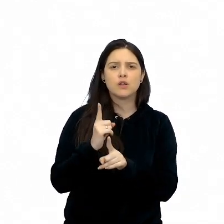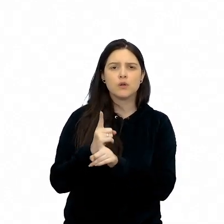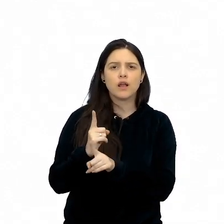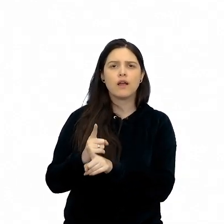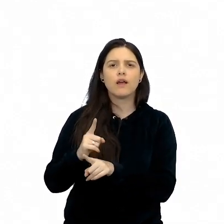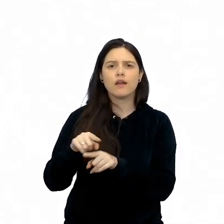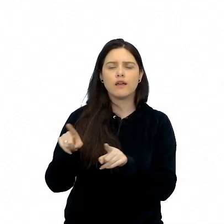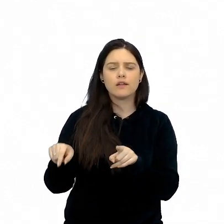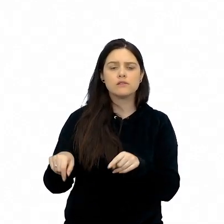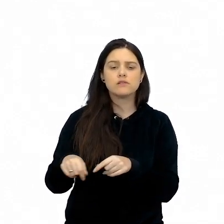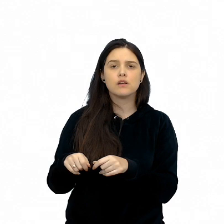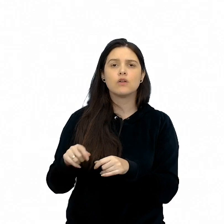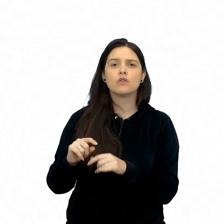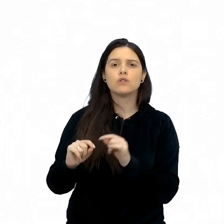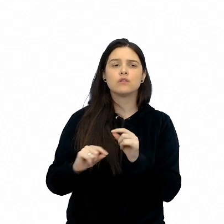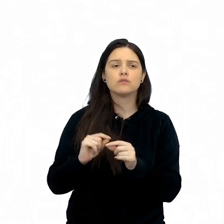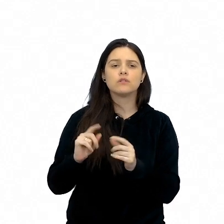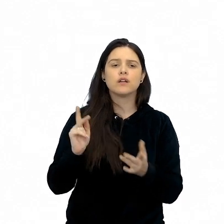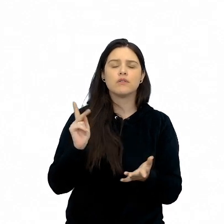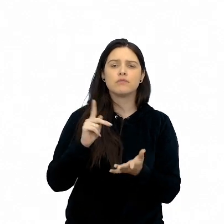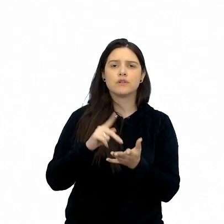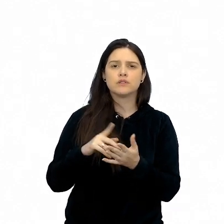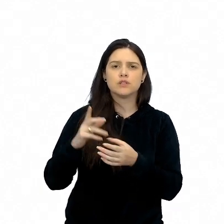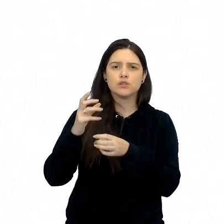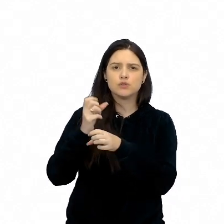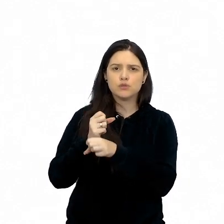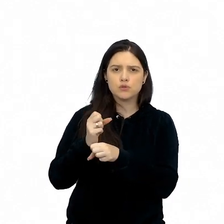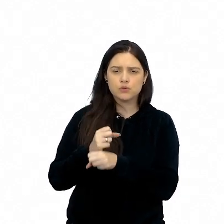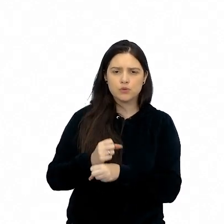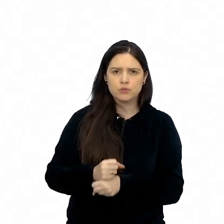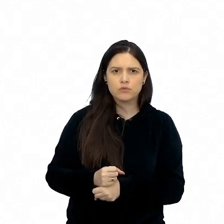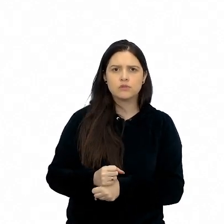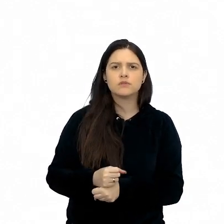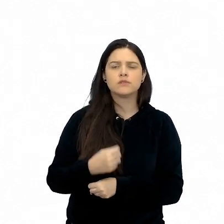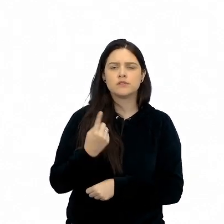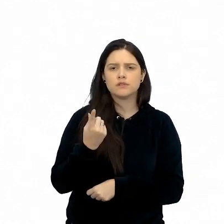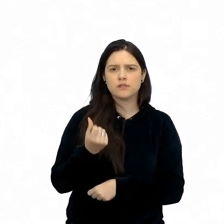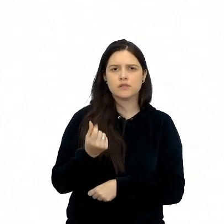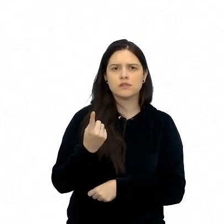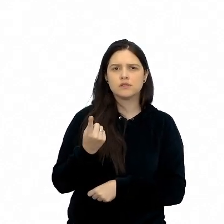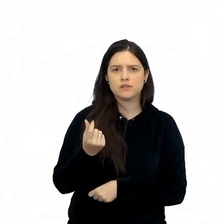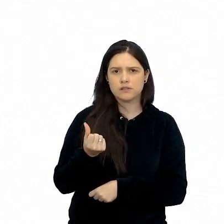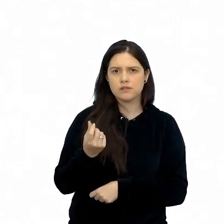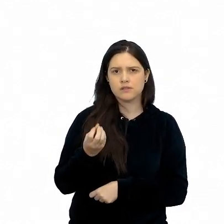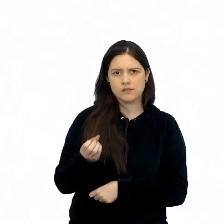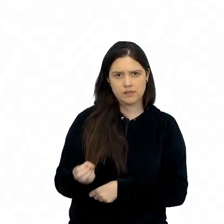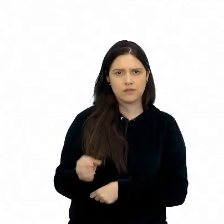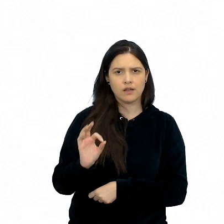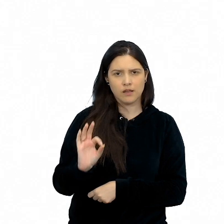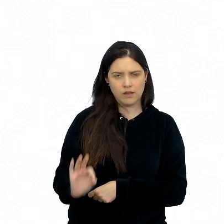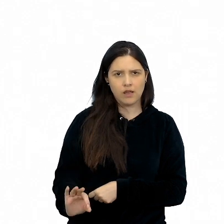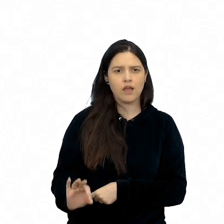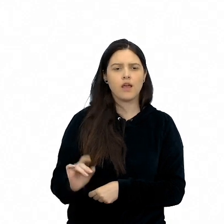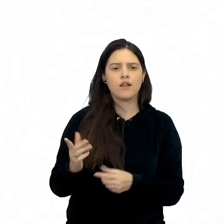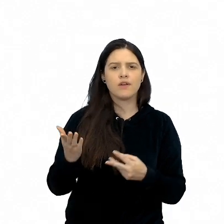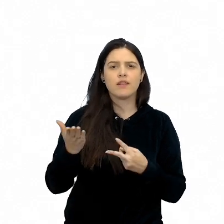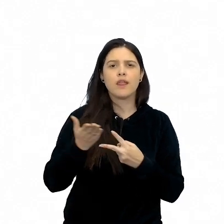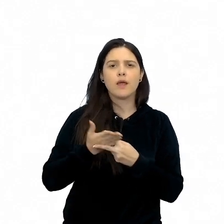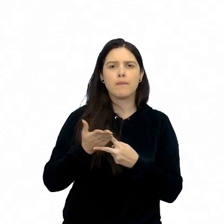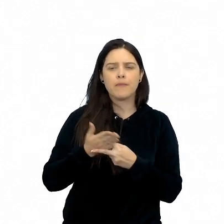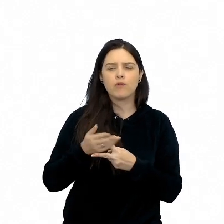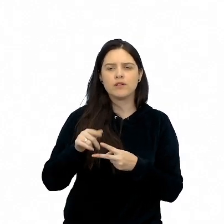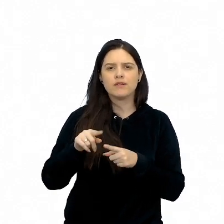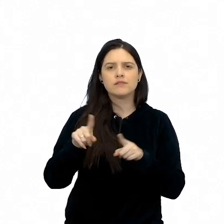ângulo e este ângulo aqui, na verdade, são ângulos de quanto? De 60 e 60, não é isso? Porque ele vai pensar, talvez, que esse